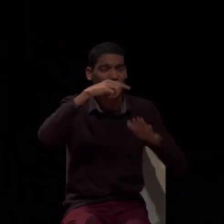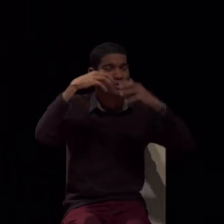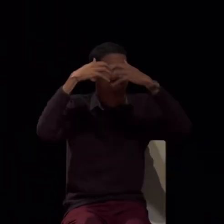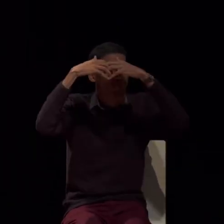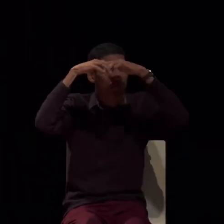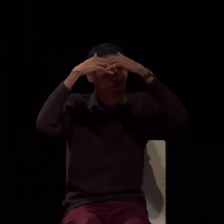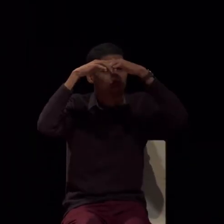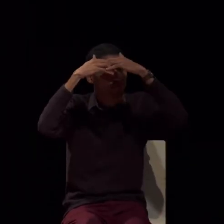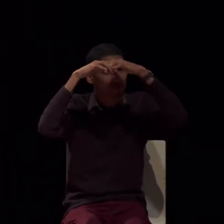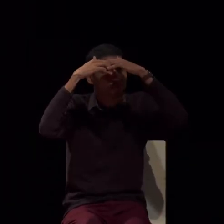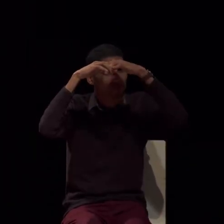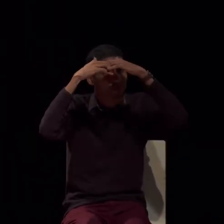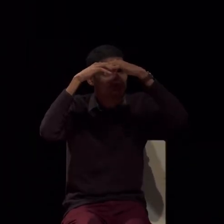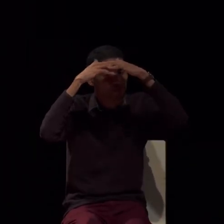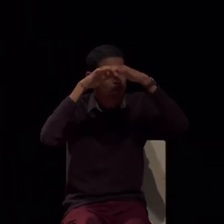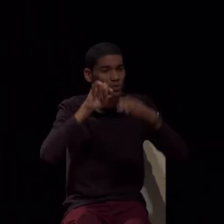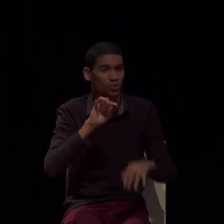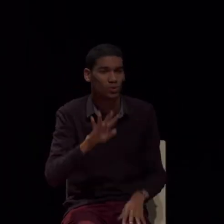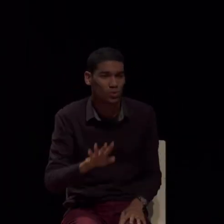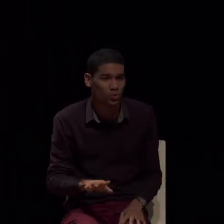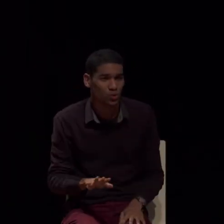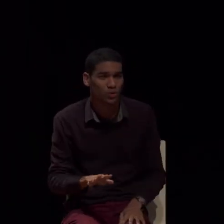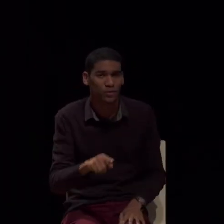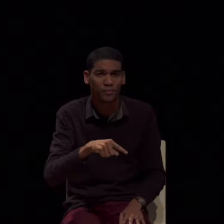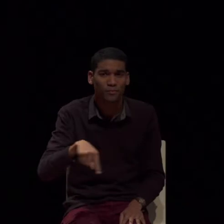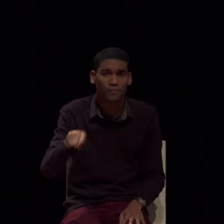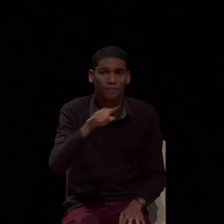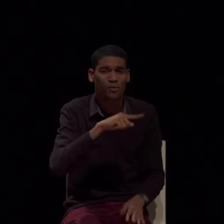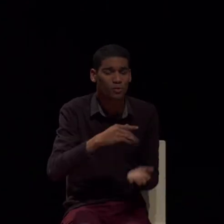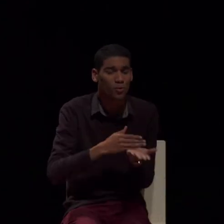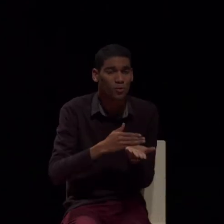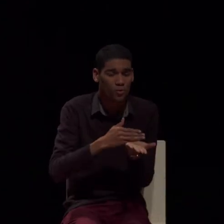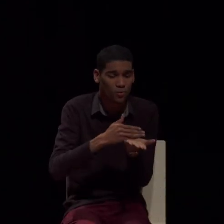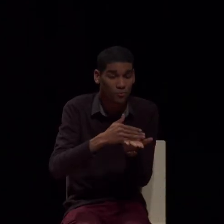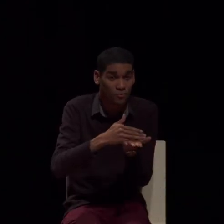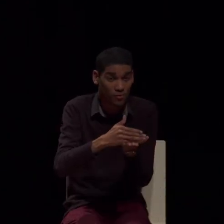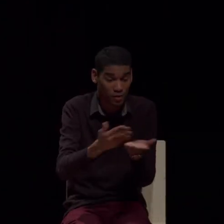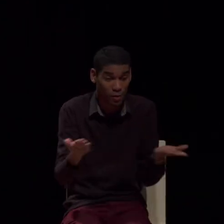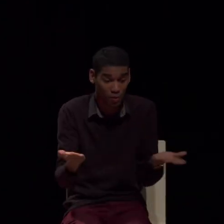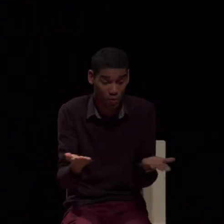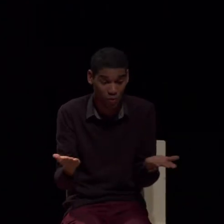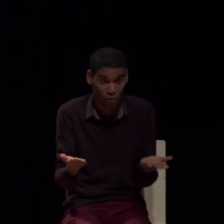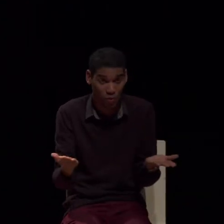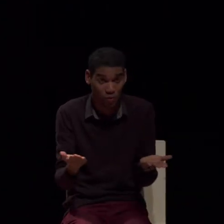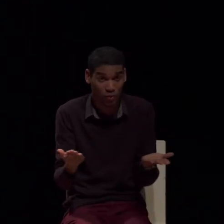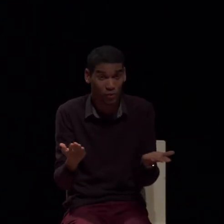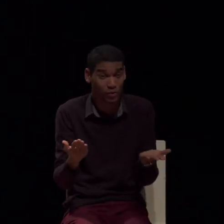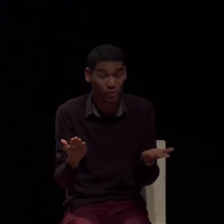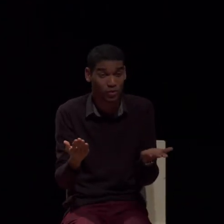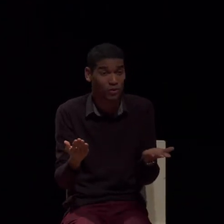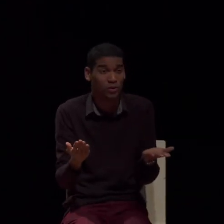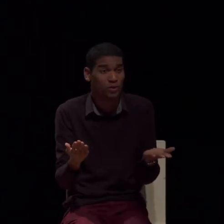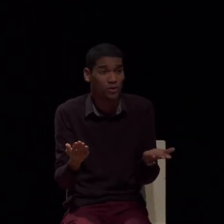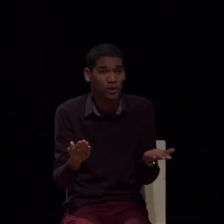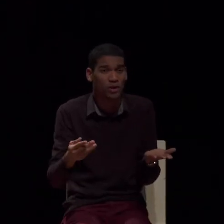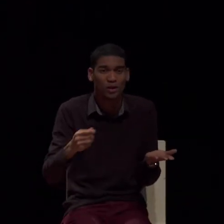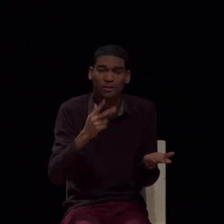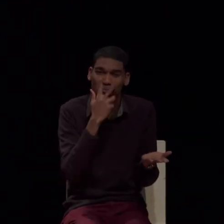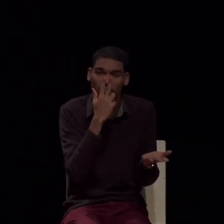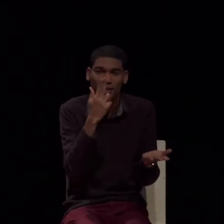fizéssemos um exercício pra que nós começássemos o nosso dia partindo todos do mesmo